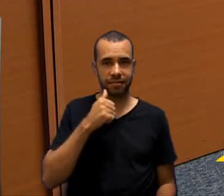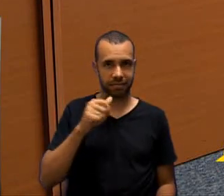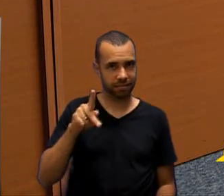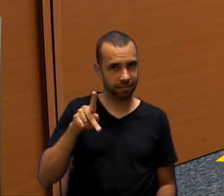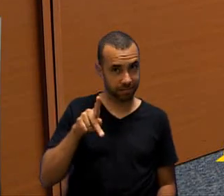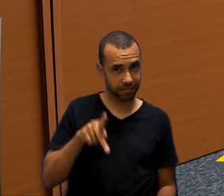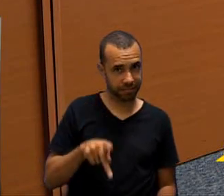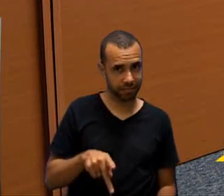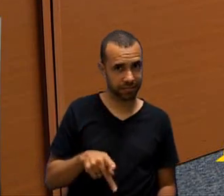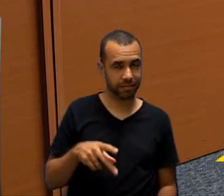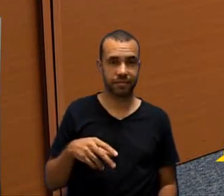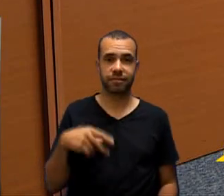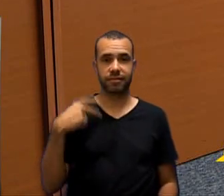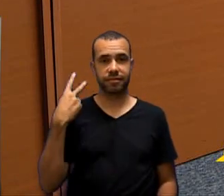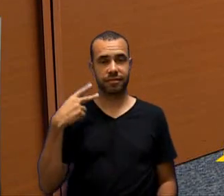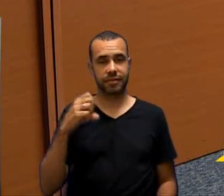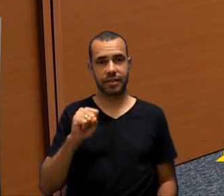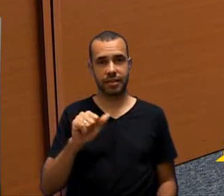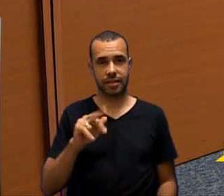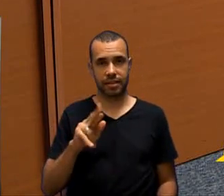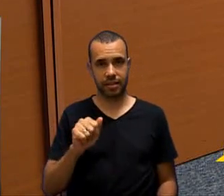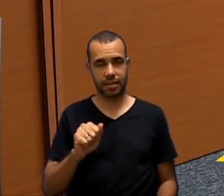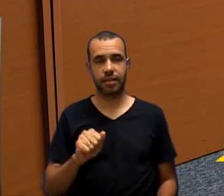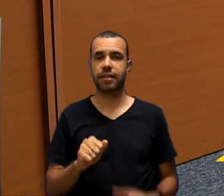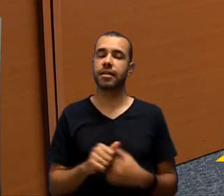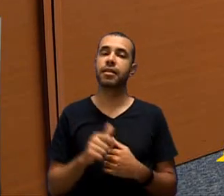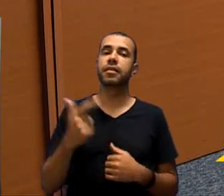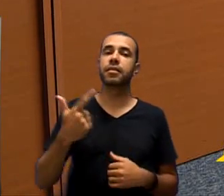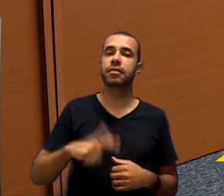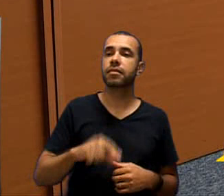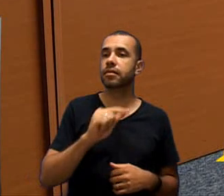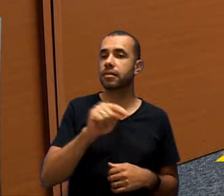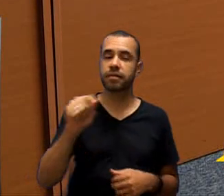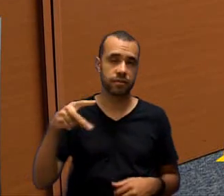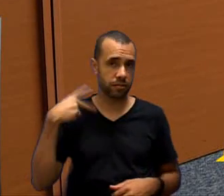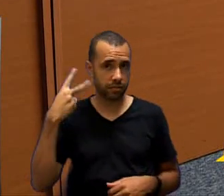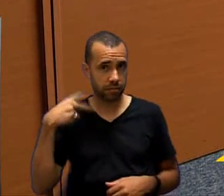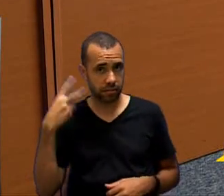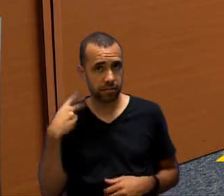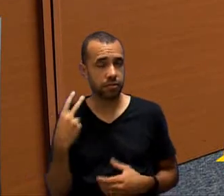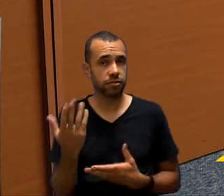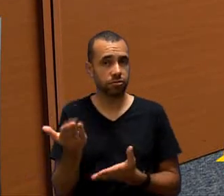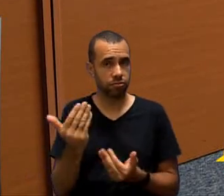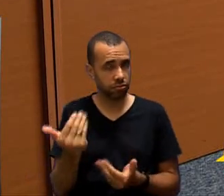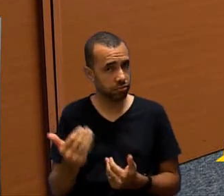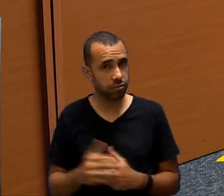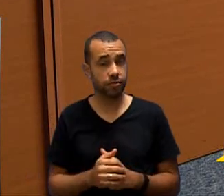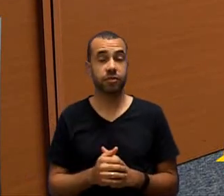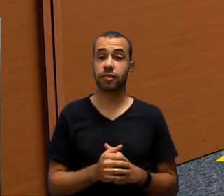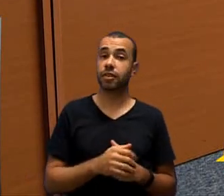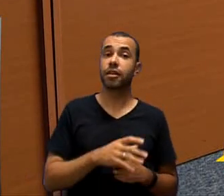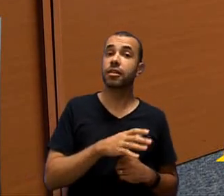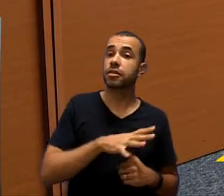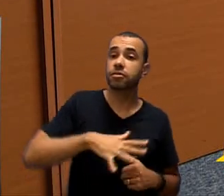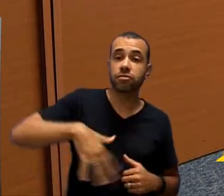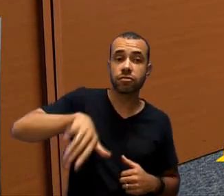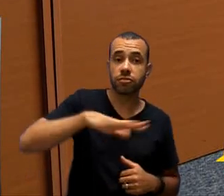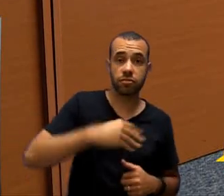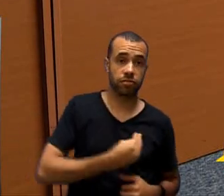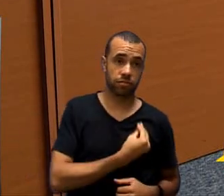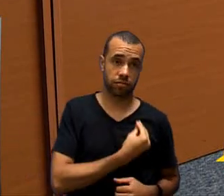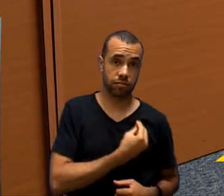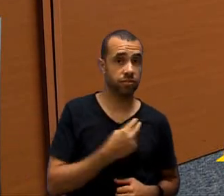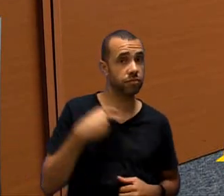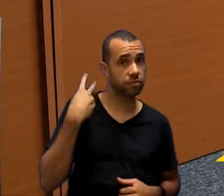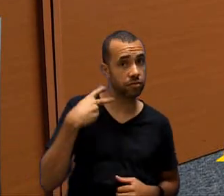senhora presidenta, vereadora Sara Maia Ramos, senhores vereadores e vereadoras Mirim, aos senhores vereadores presentes e